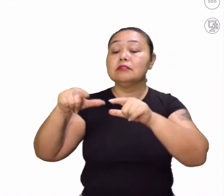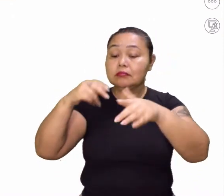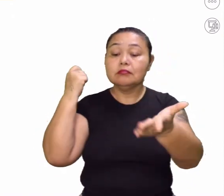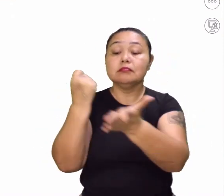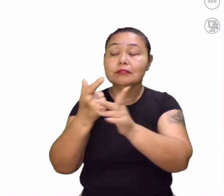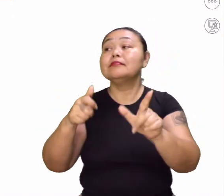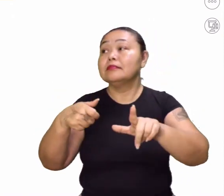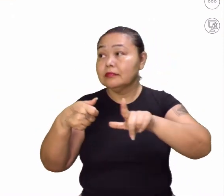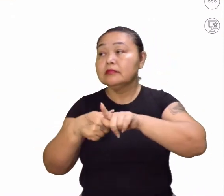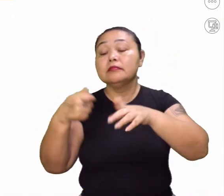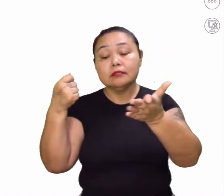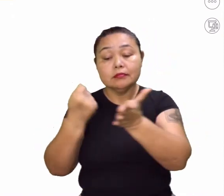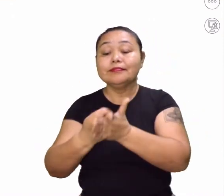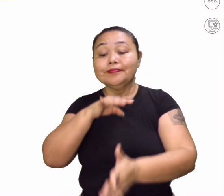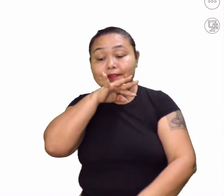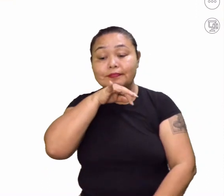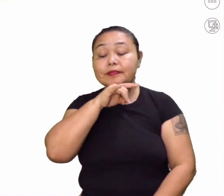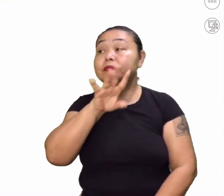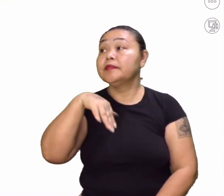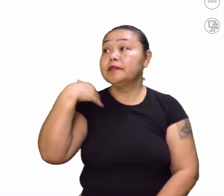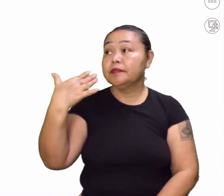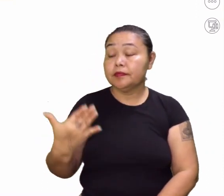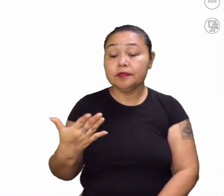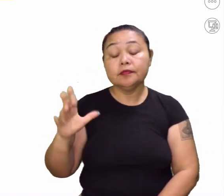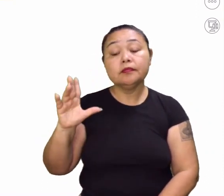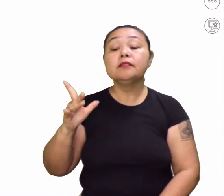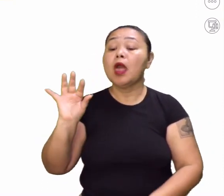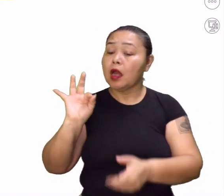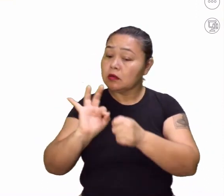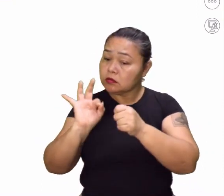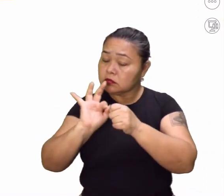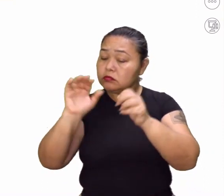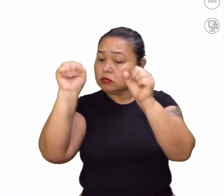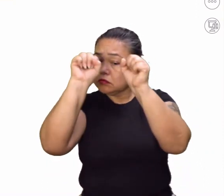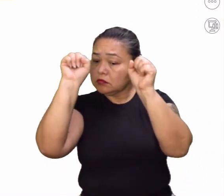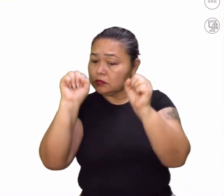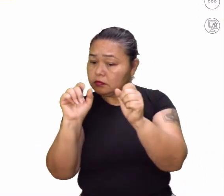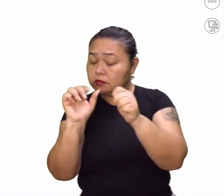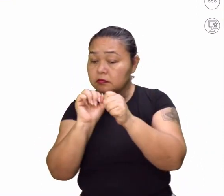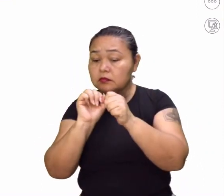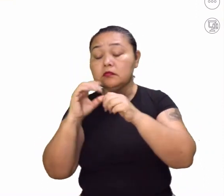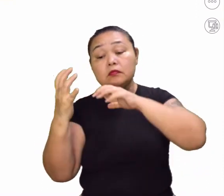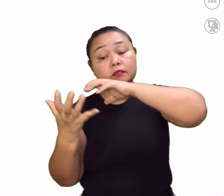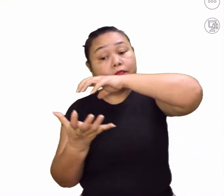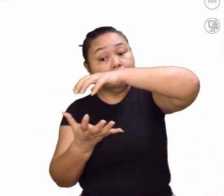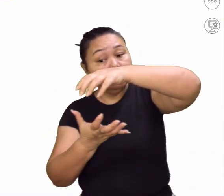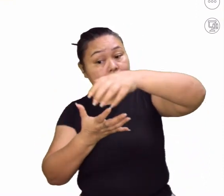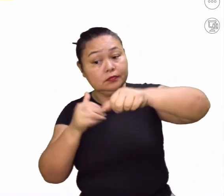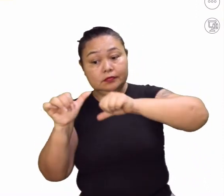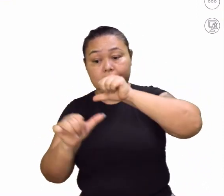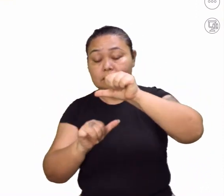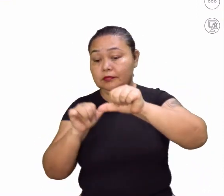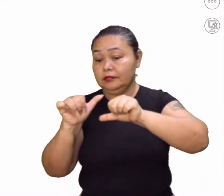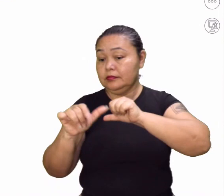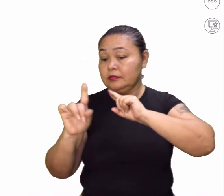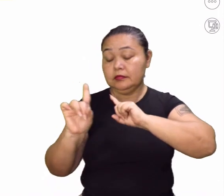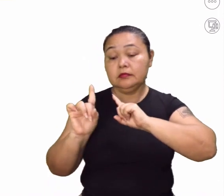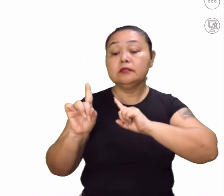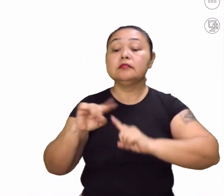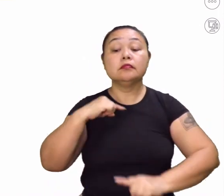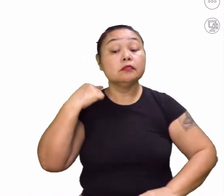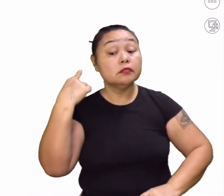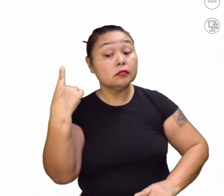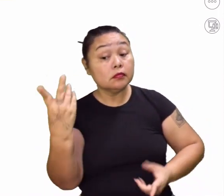Aldelina? Né? Era ruim, né? Aí então já padronizaram, mas as rotações não mudaram. Não mudaram. Nós